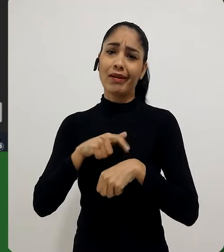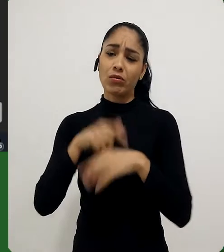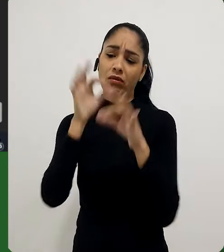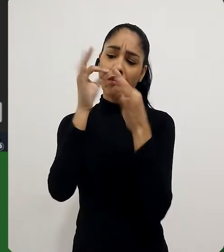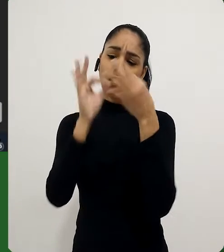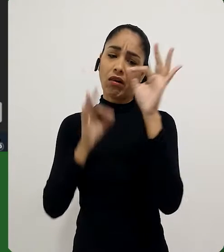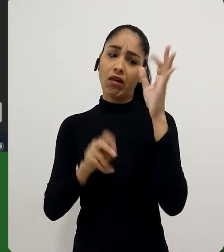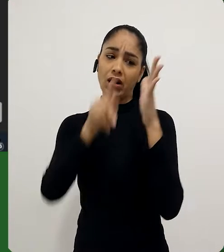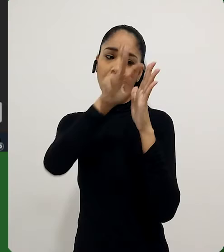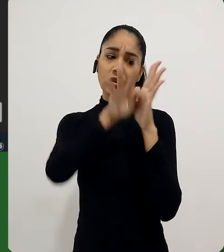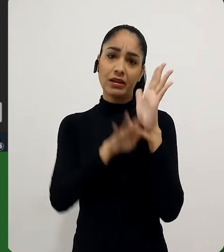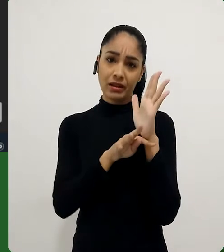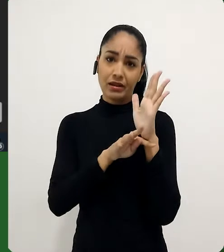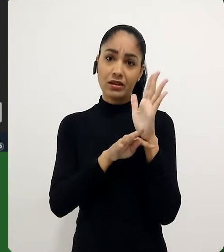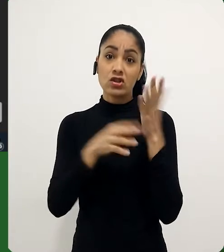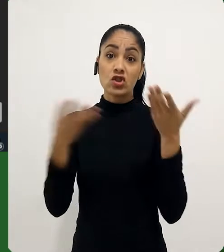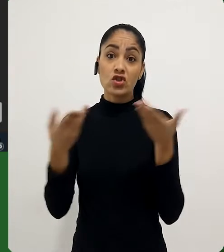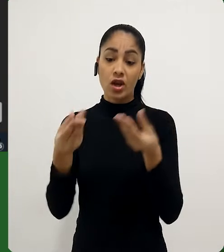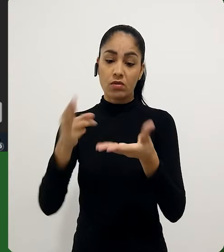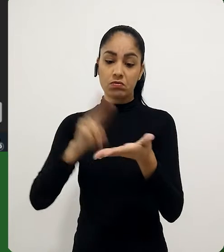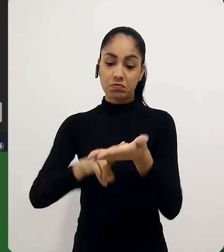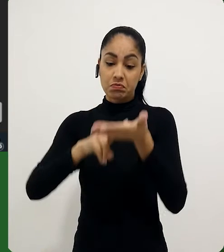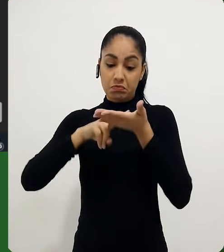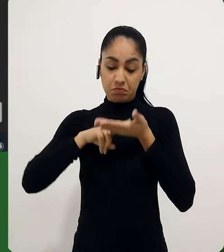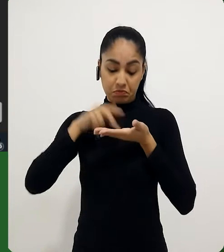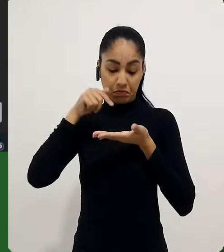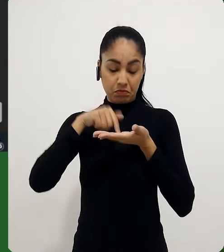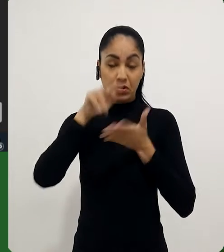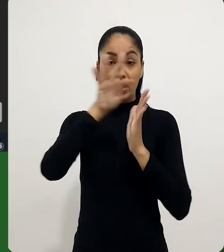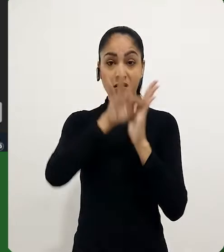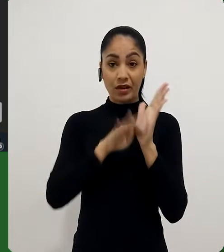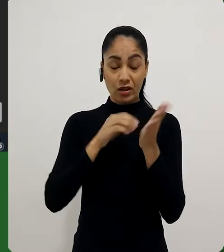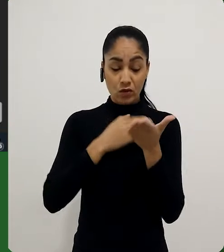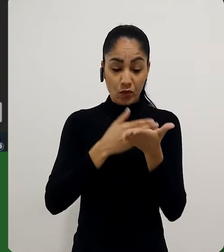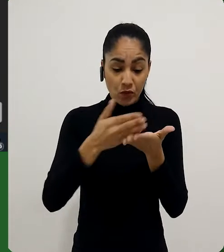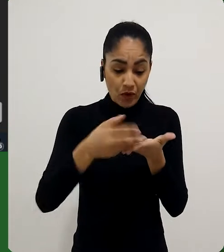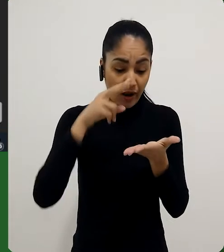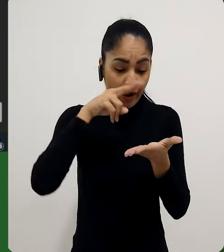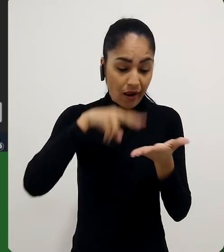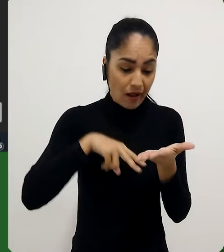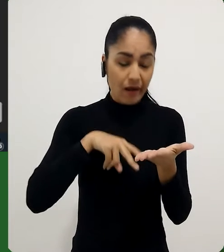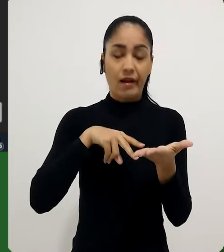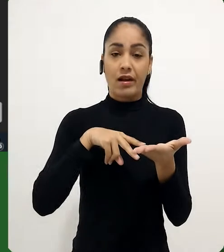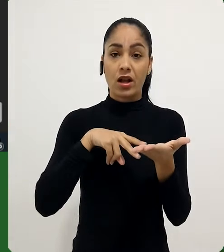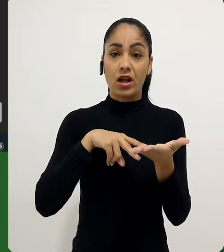Então, a pessoa hoje não tem mais tempo a perder. Então, quando ela já recebe,